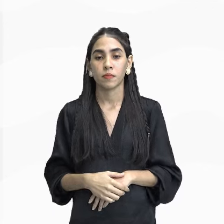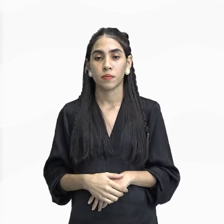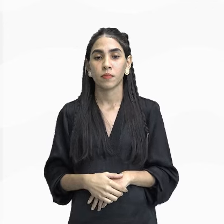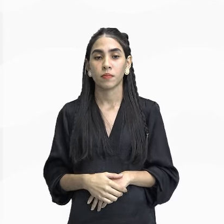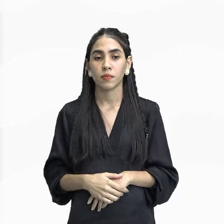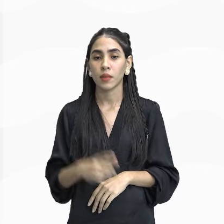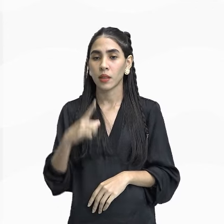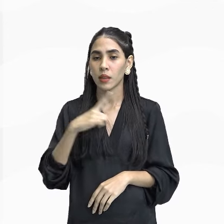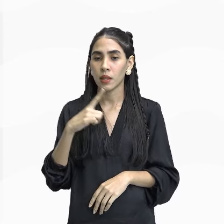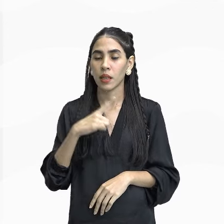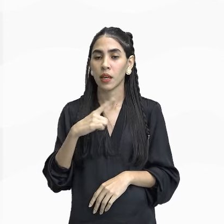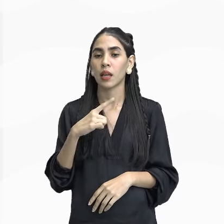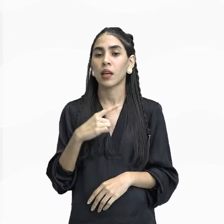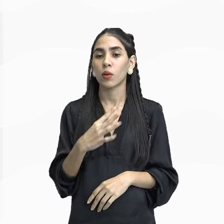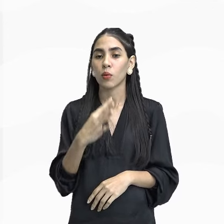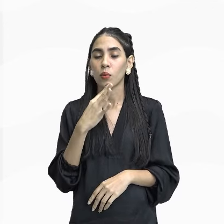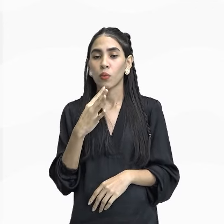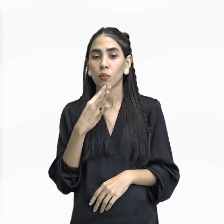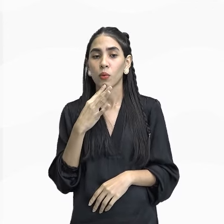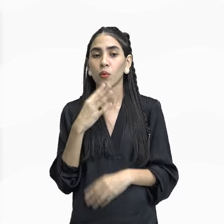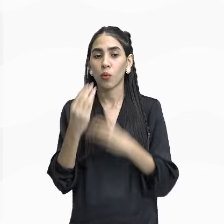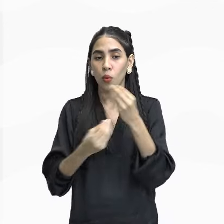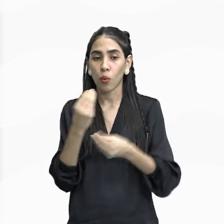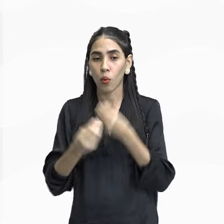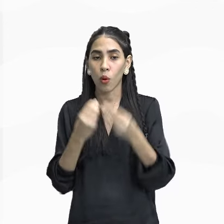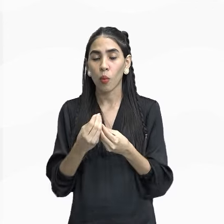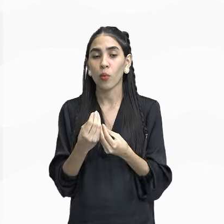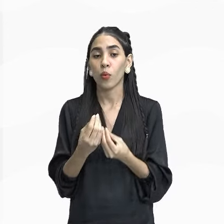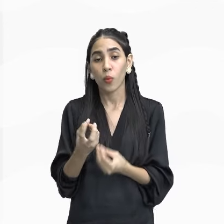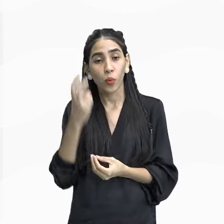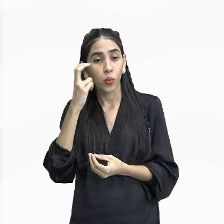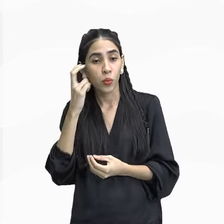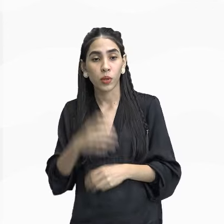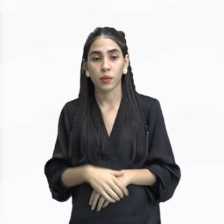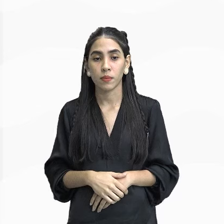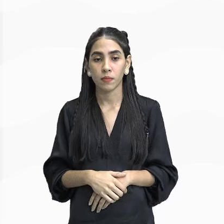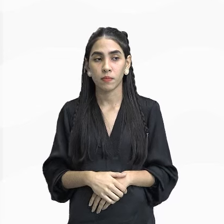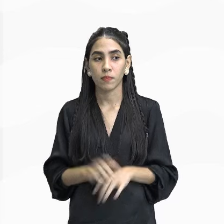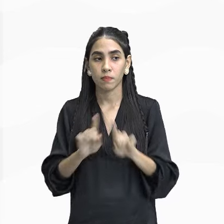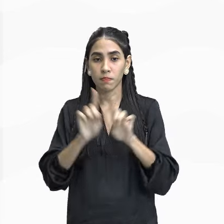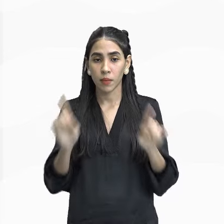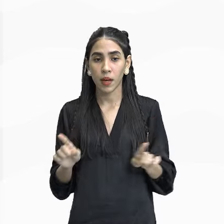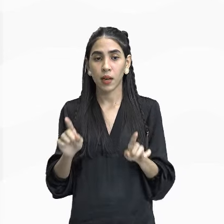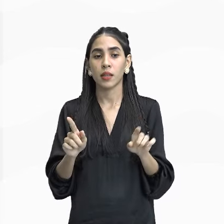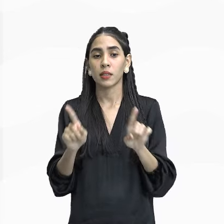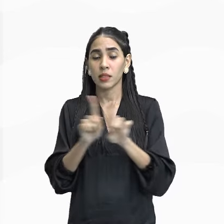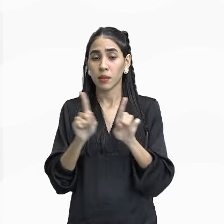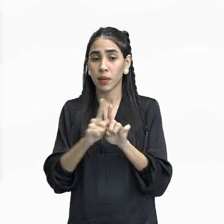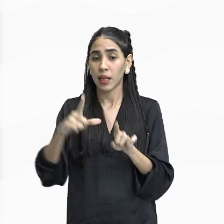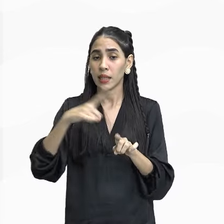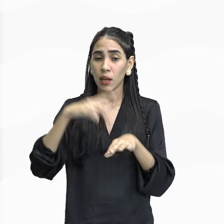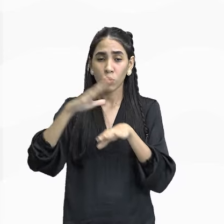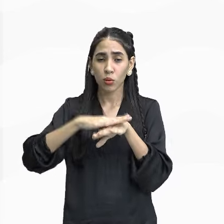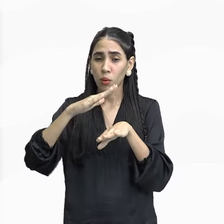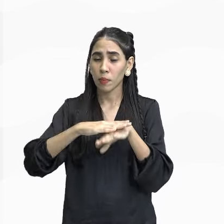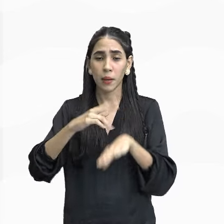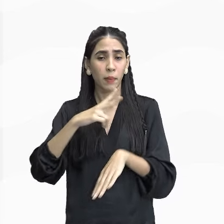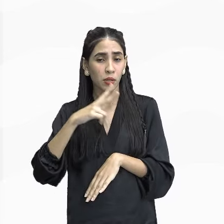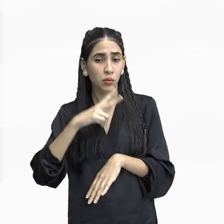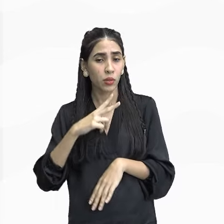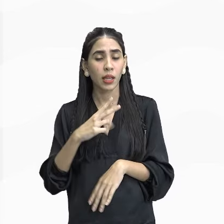se reconhecem como tais. Agora, também eles vão possuir, gente, formas próprias, né? De ter o